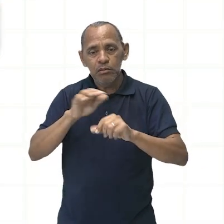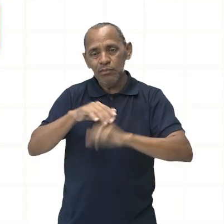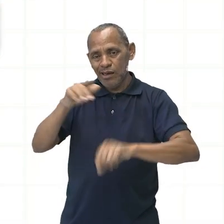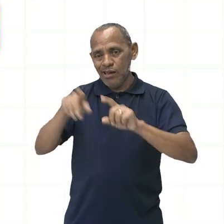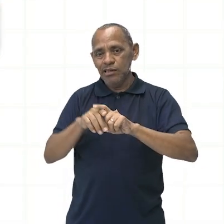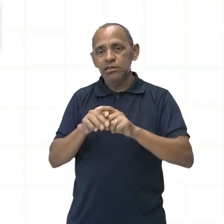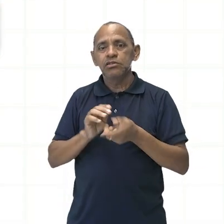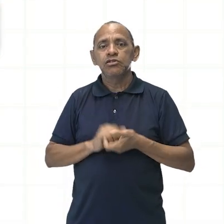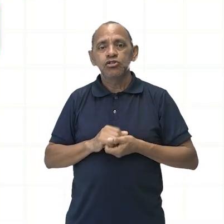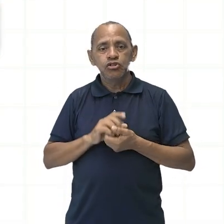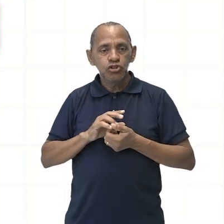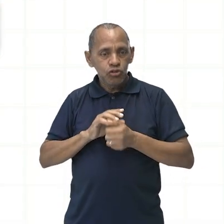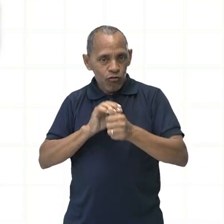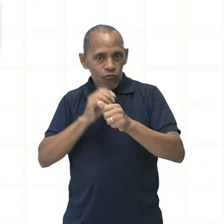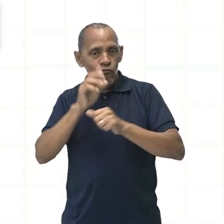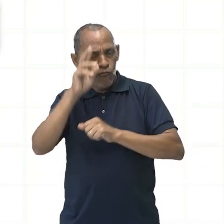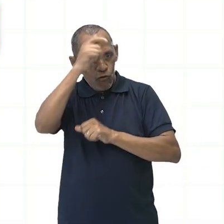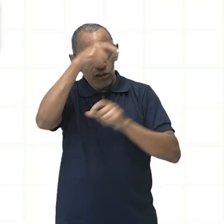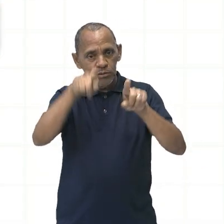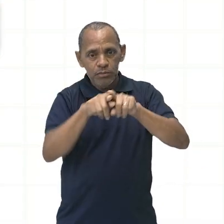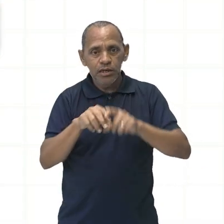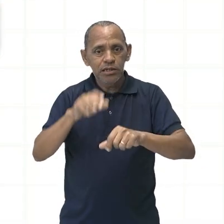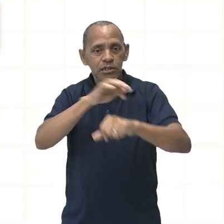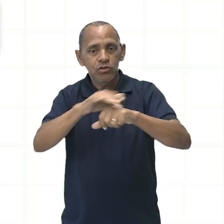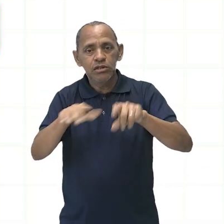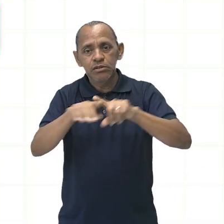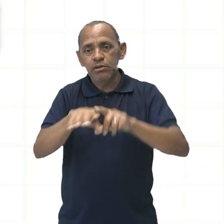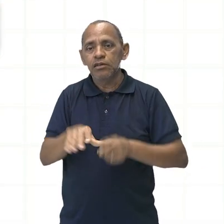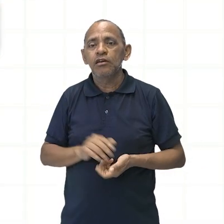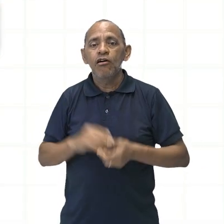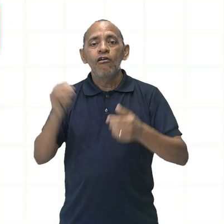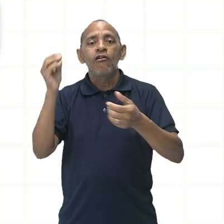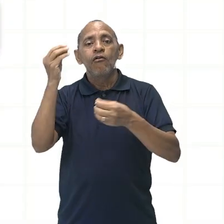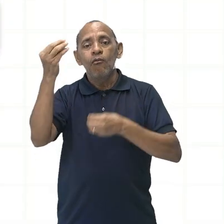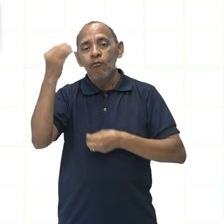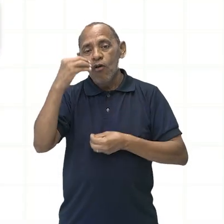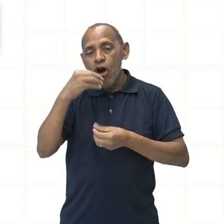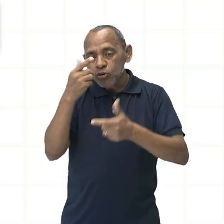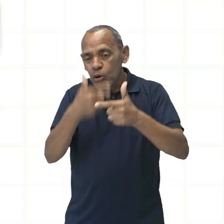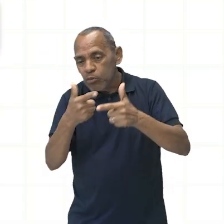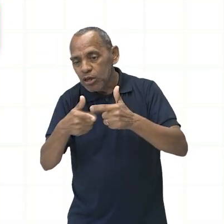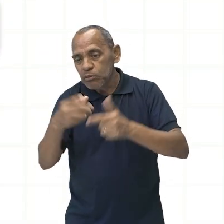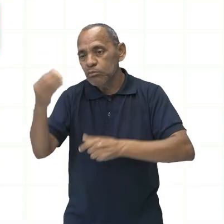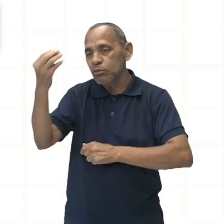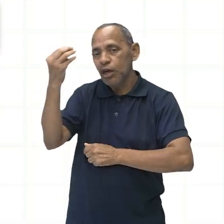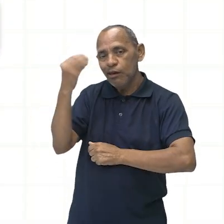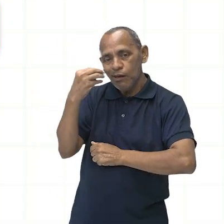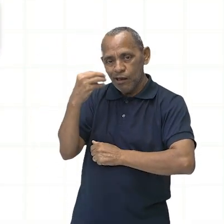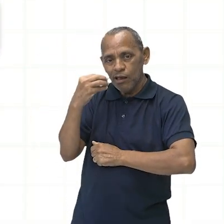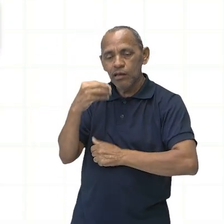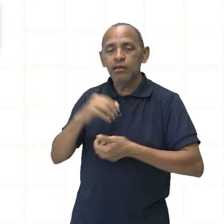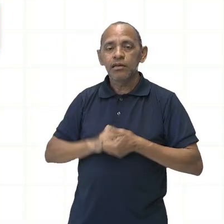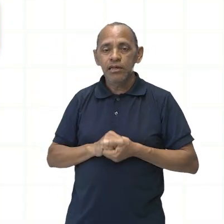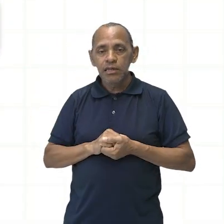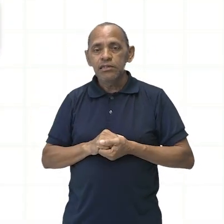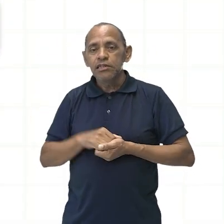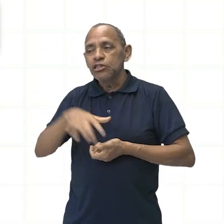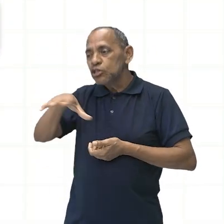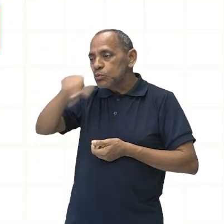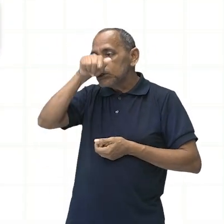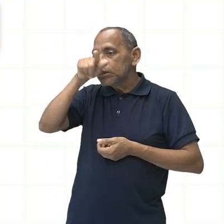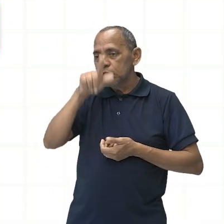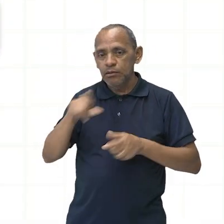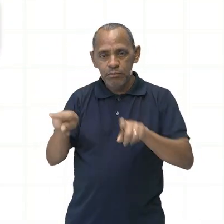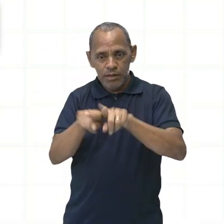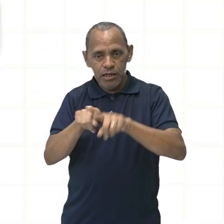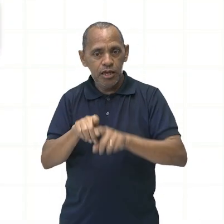doença. Ocorre também uma insuficiência respiratória, bem como problemas cardíacos na